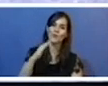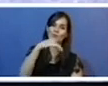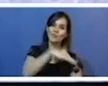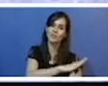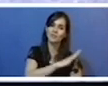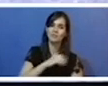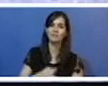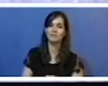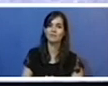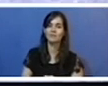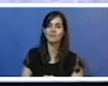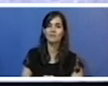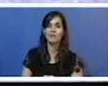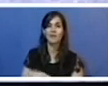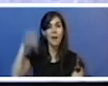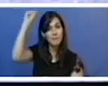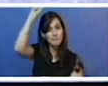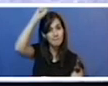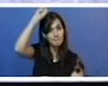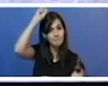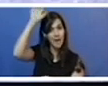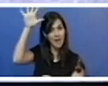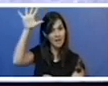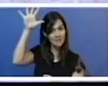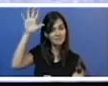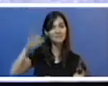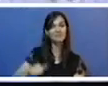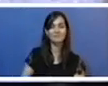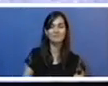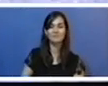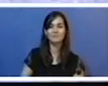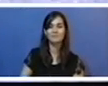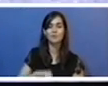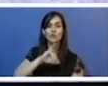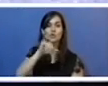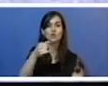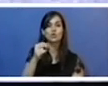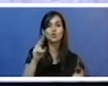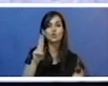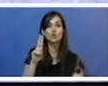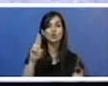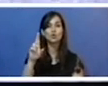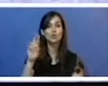golfinhos, a baleia, especificamente essa aqui é a baleia jubarte,